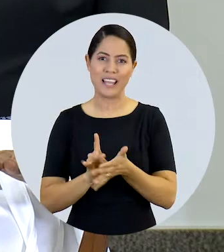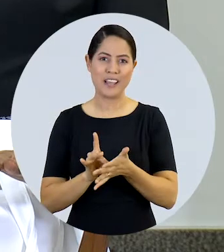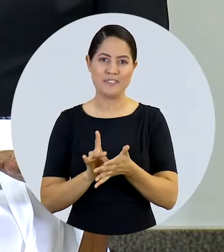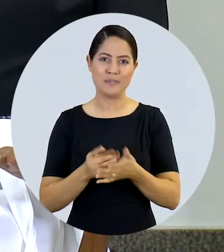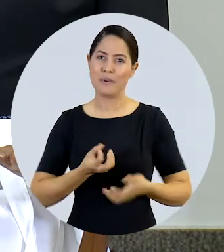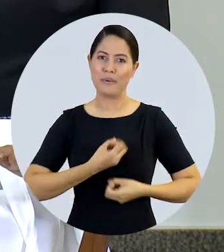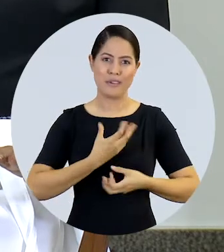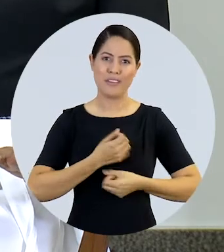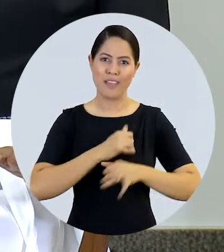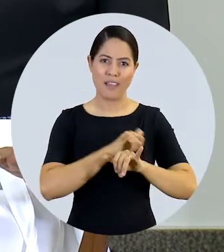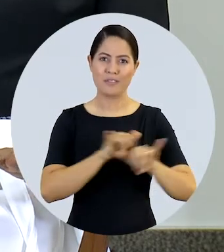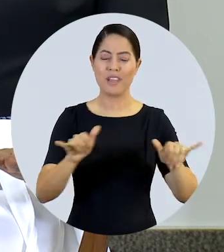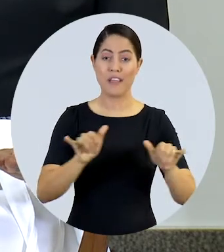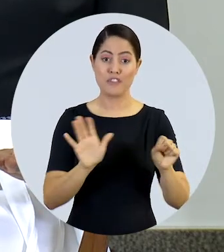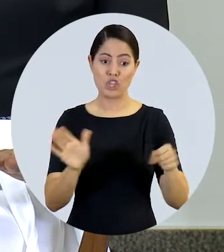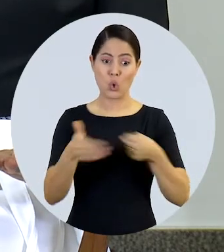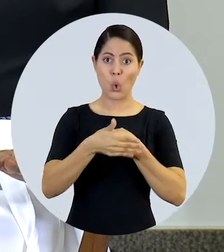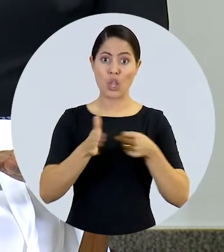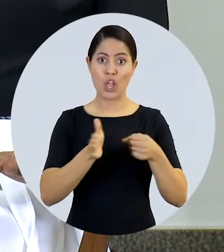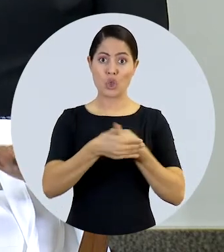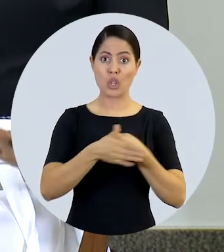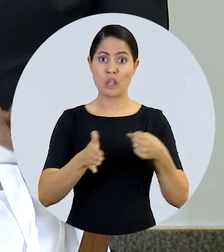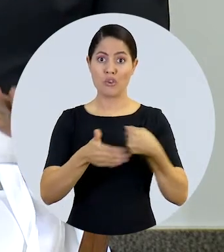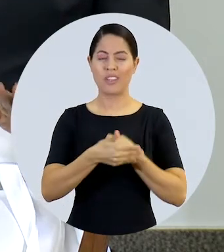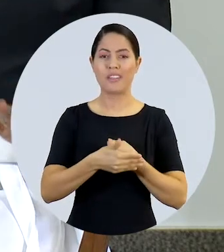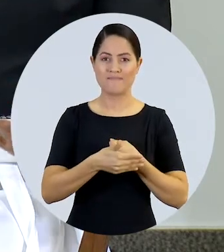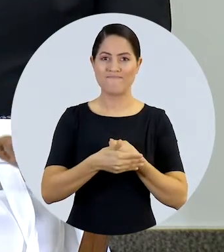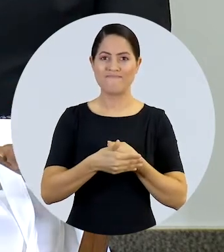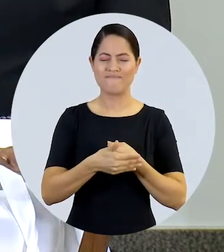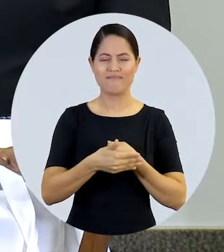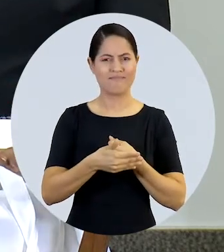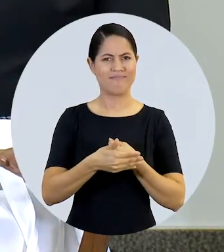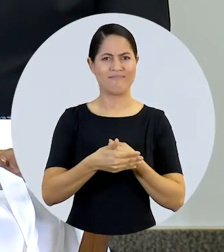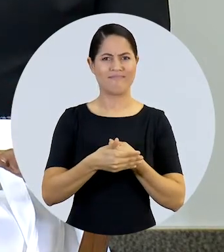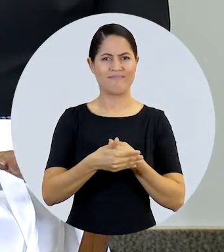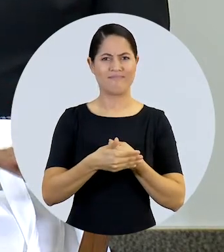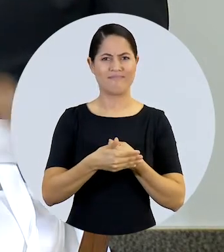verdadeiro, é em regra. Se esconde tudo,